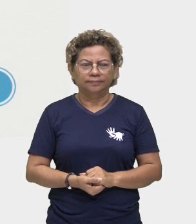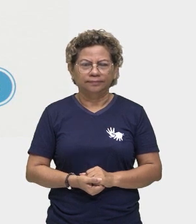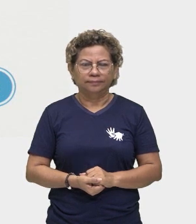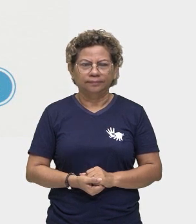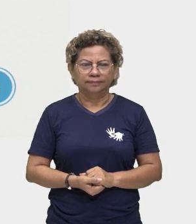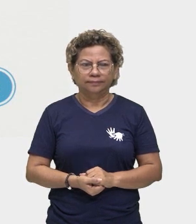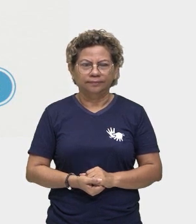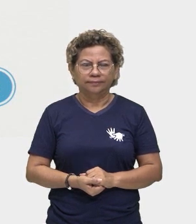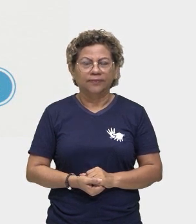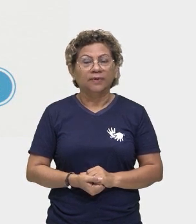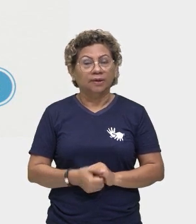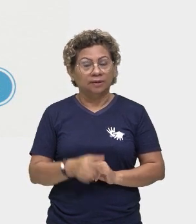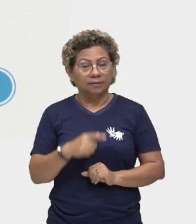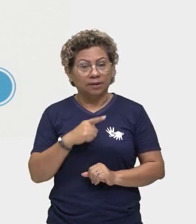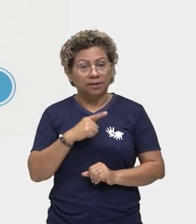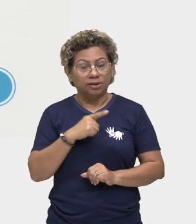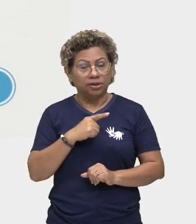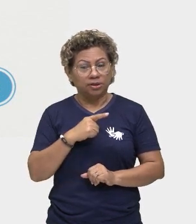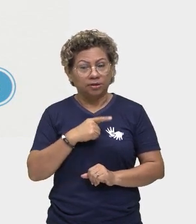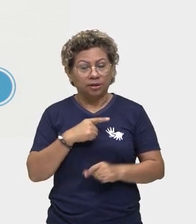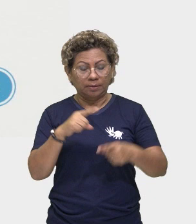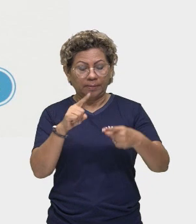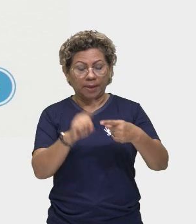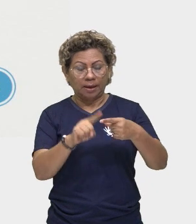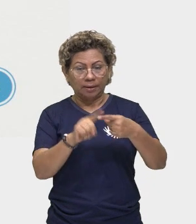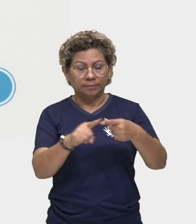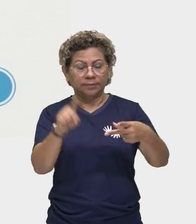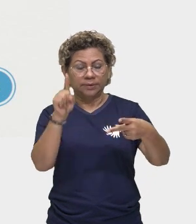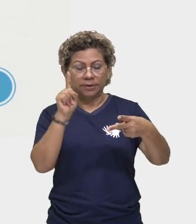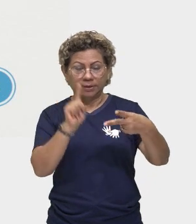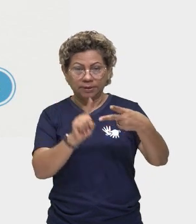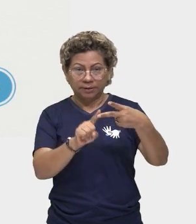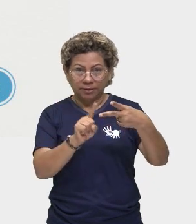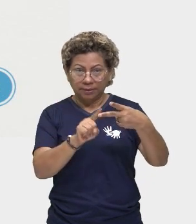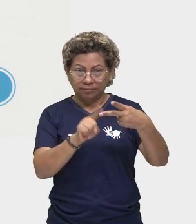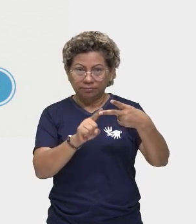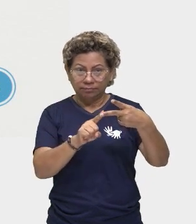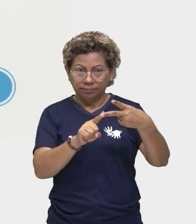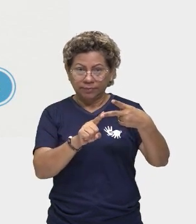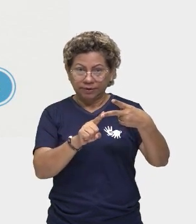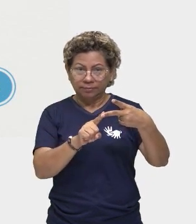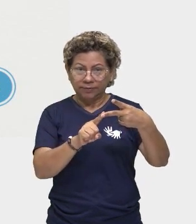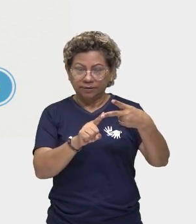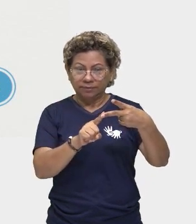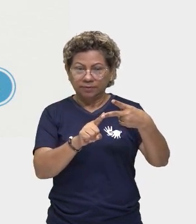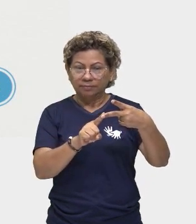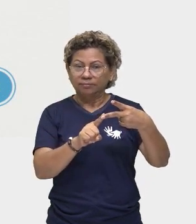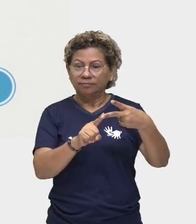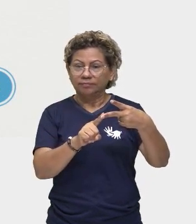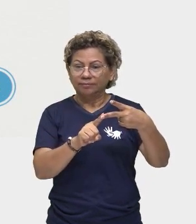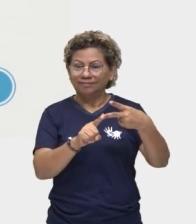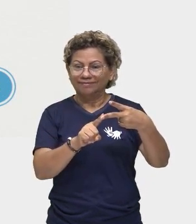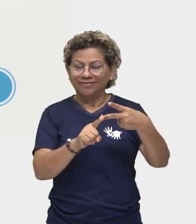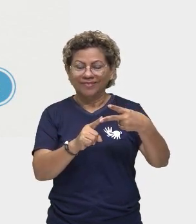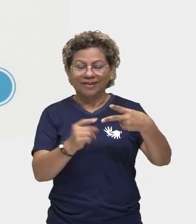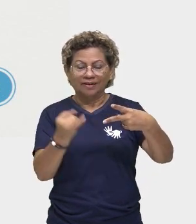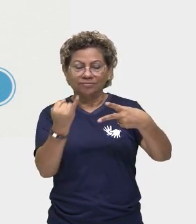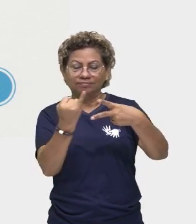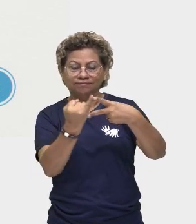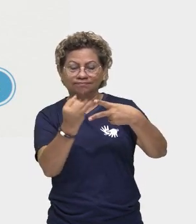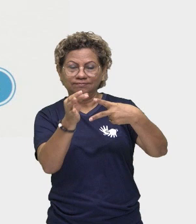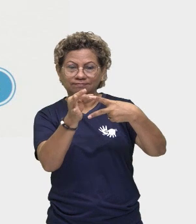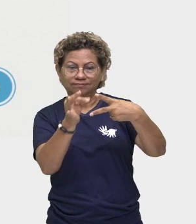Do polígono são os côncavos. Então, observem só. Se um